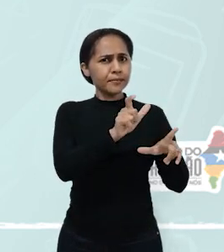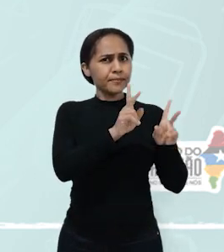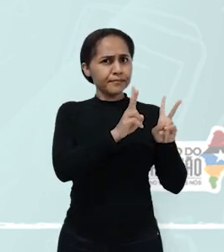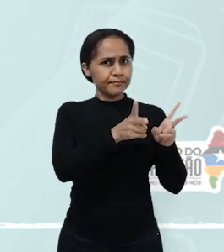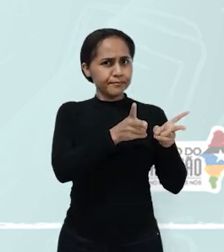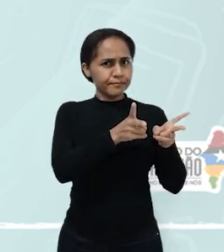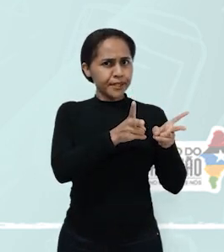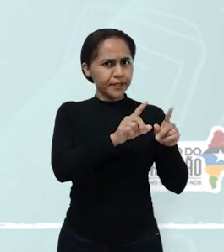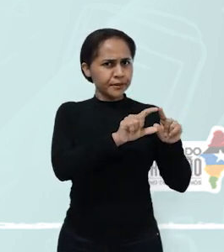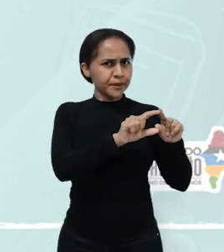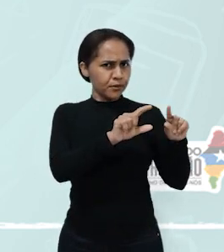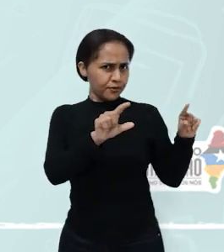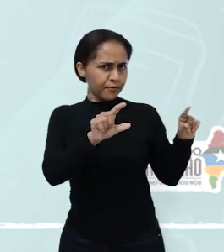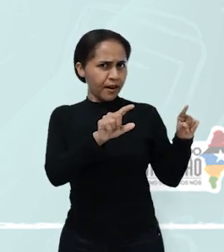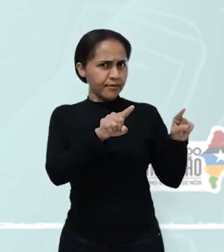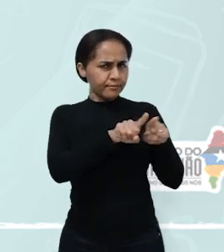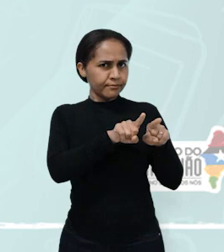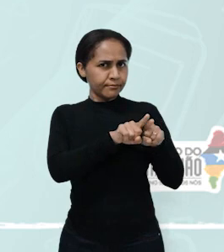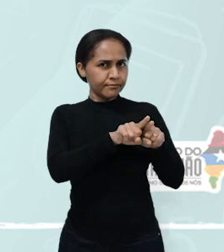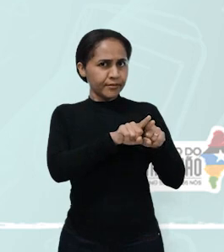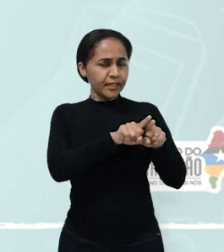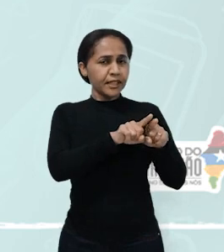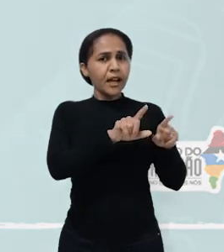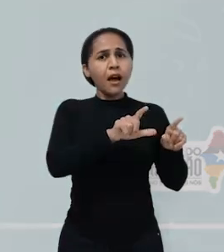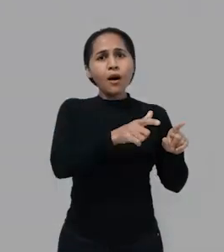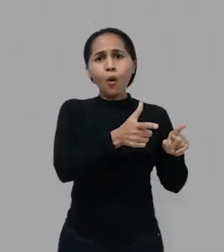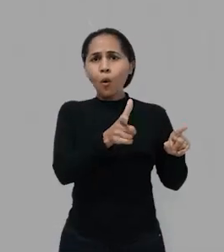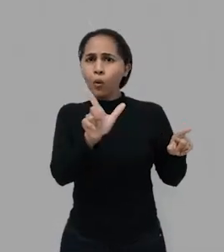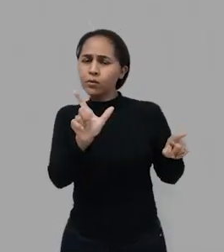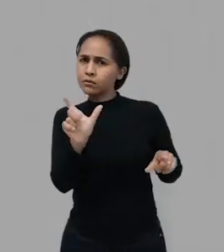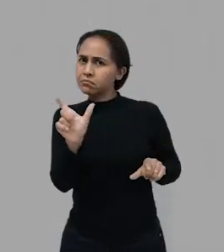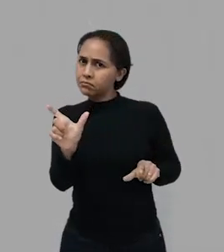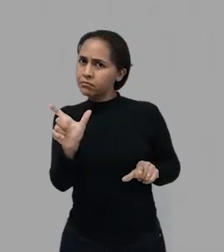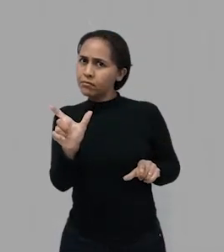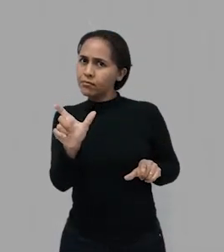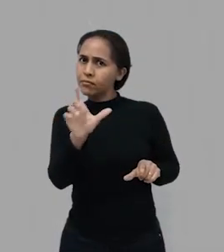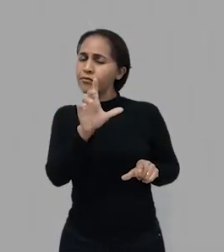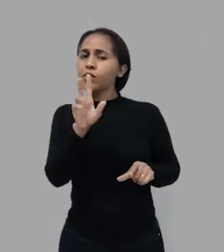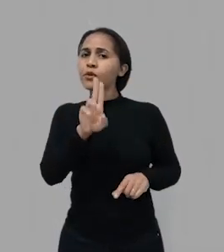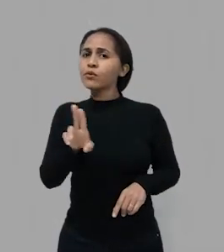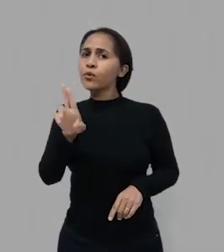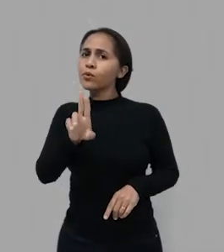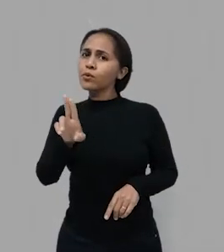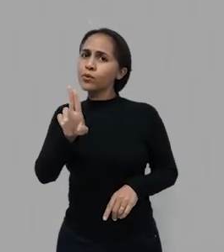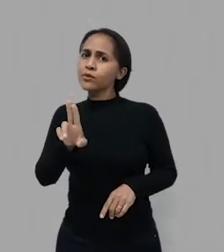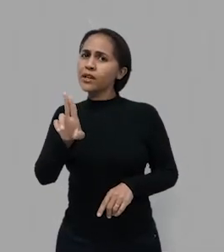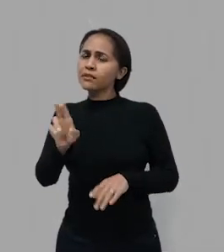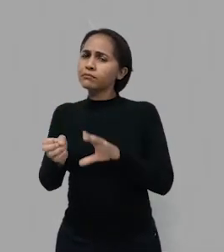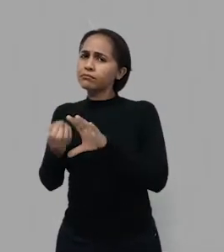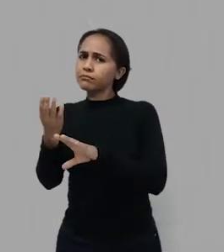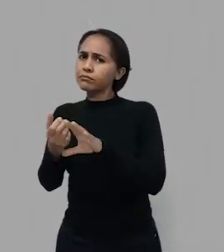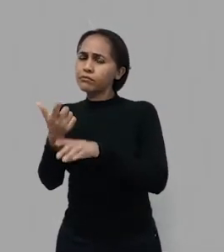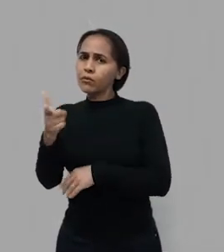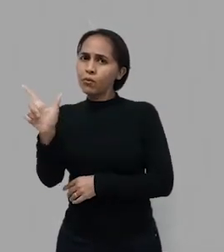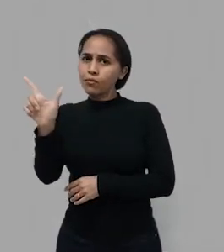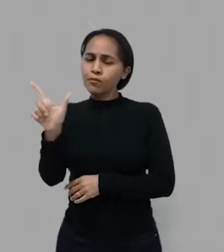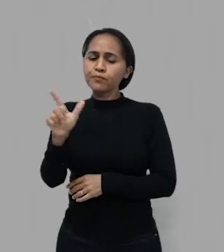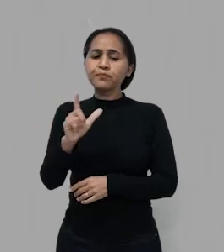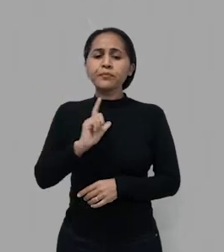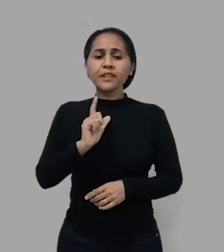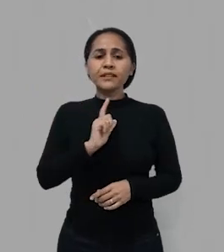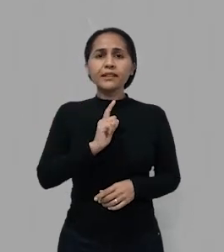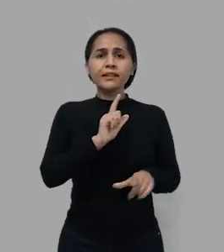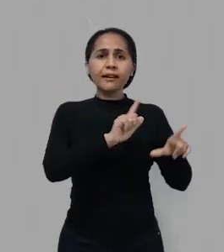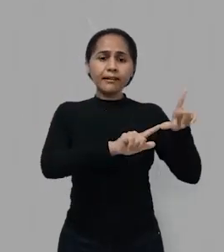palavra ou frase para formar outra palavra ou frase. Então, eu trouxe aqui essas